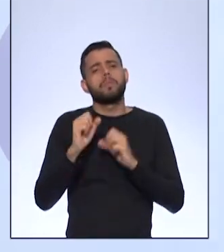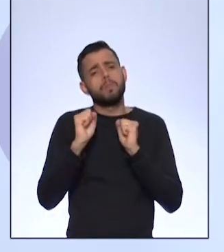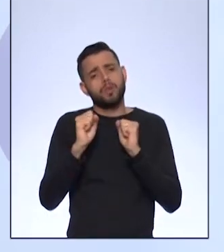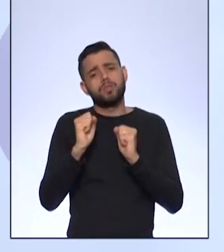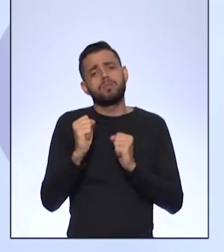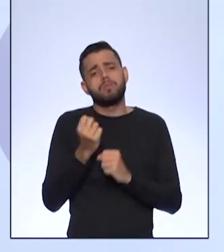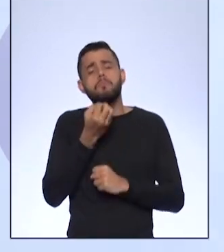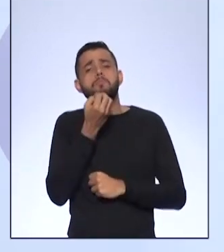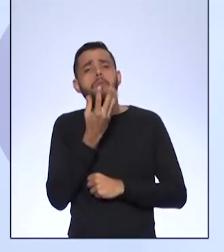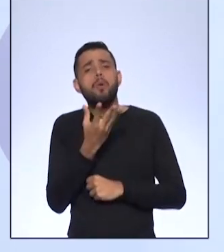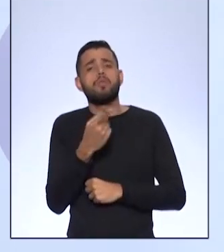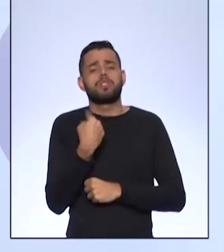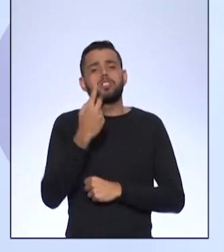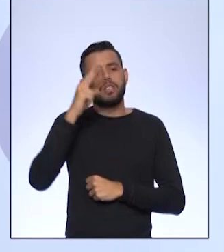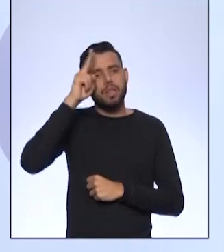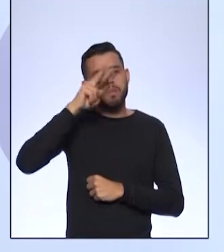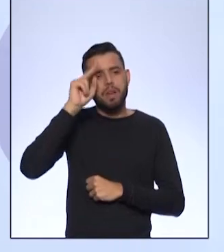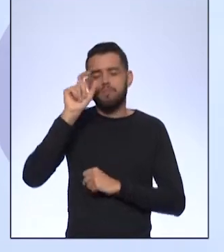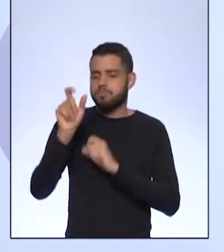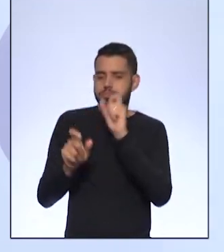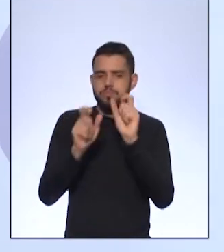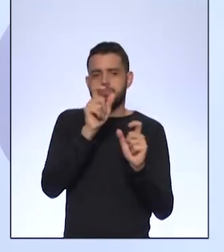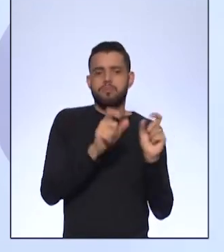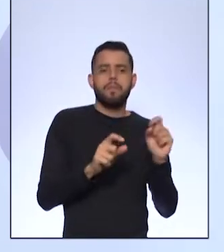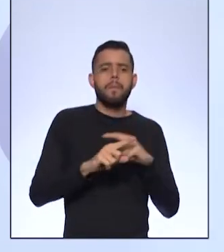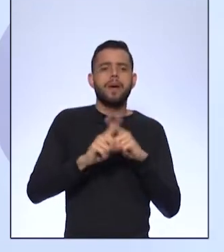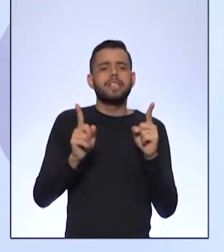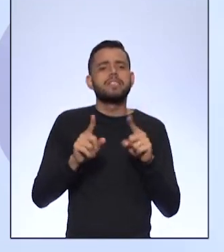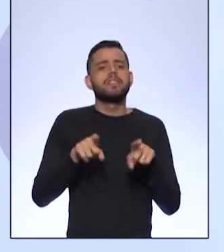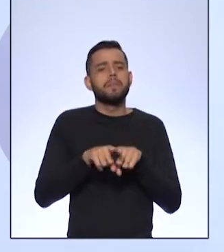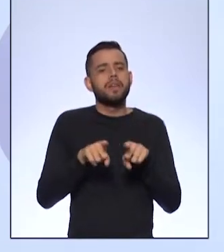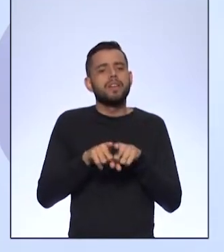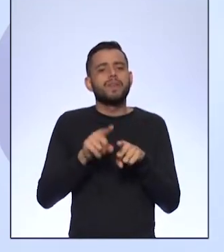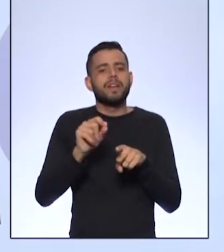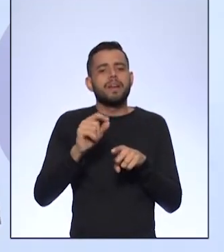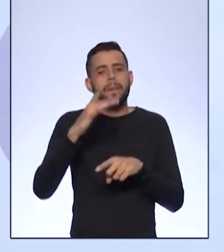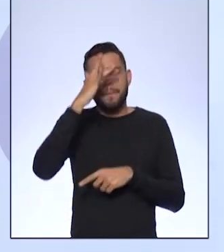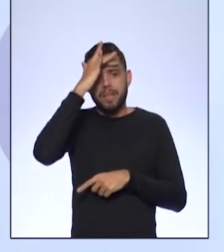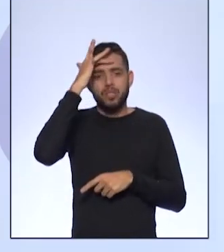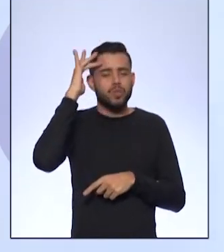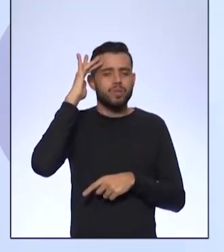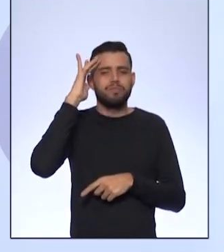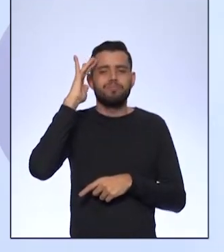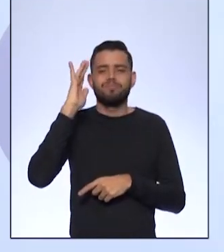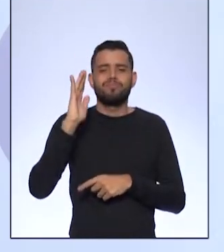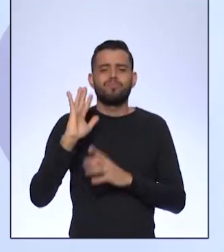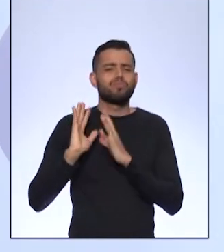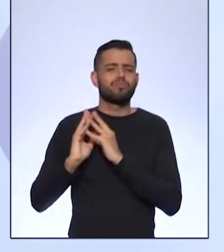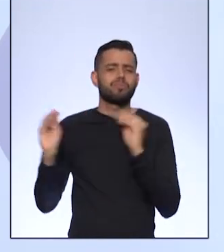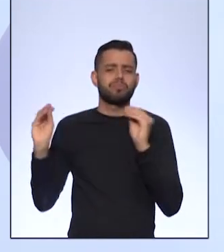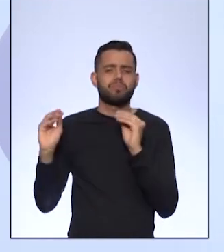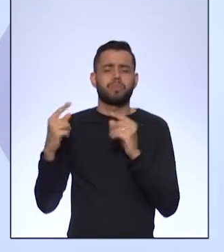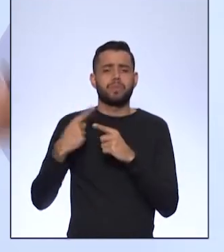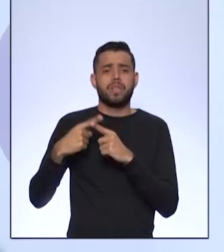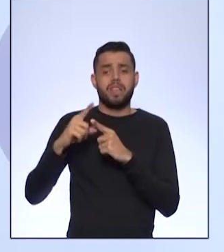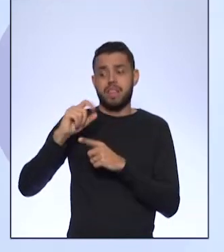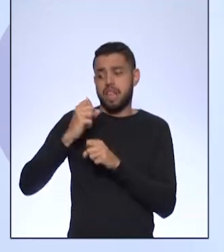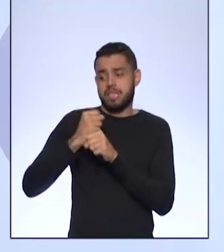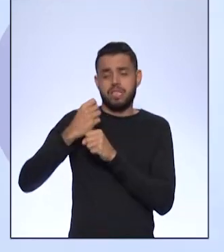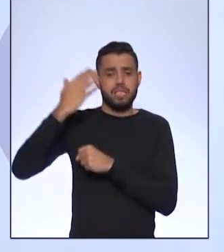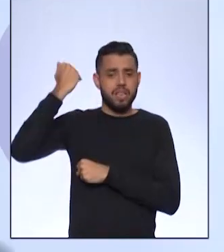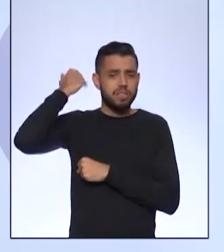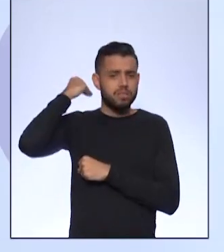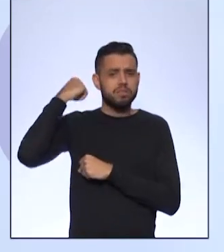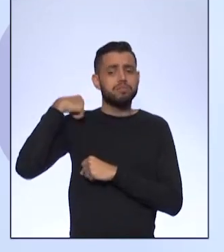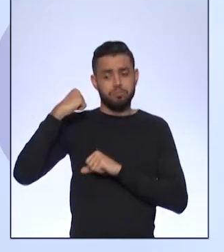da gente lembrar e saber quem são as pessoas. Mas também a gente pode estar falando de uma pessoa que nem existe mais. Que é aquela história, em 10 anos, muita